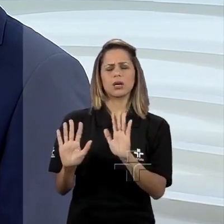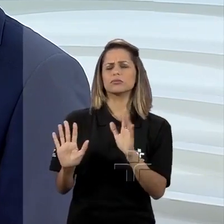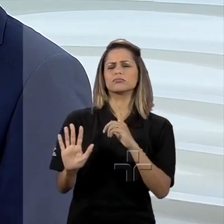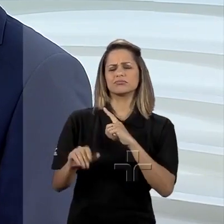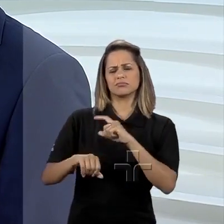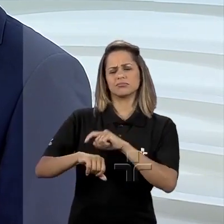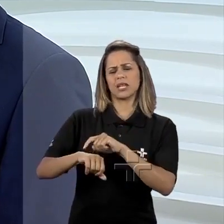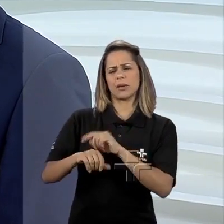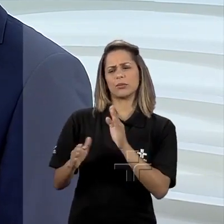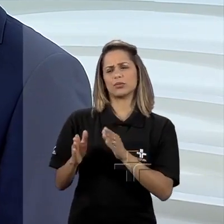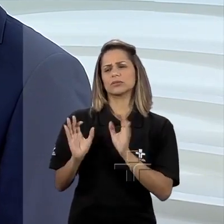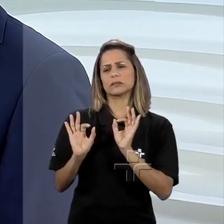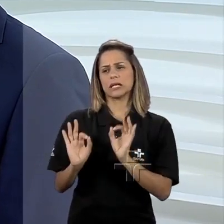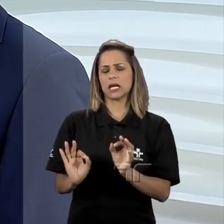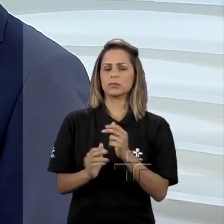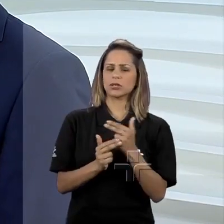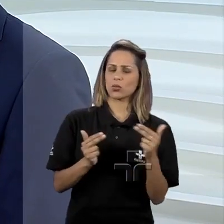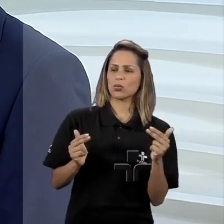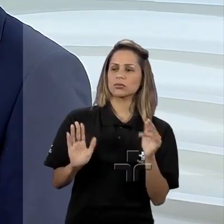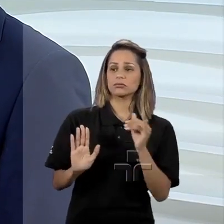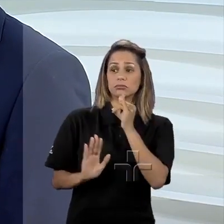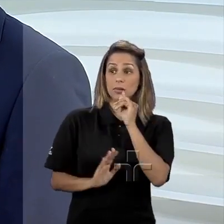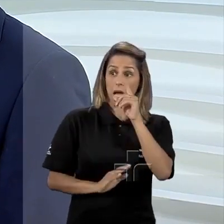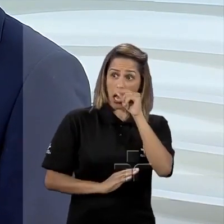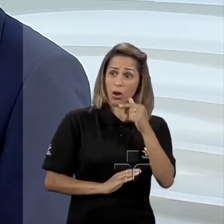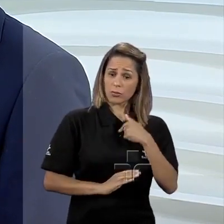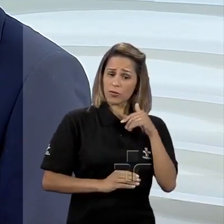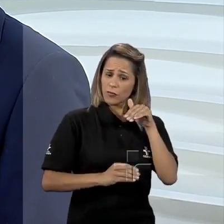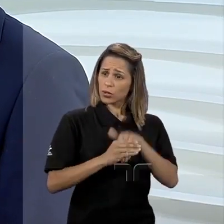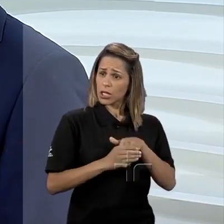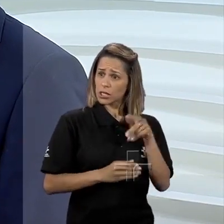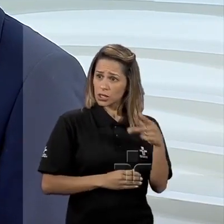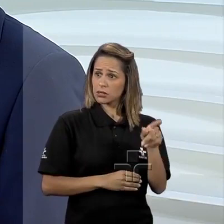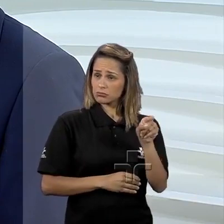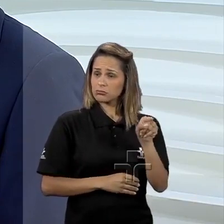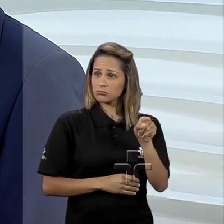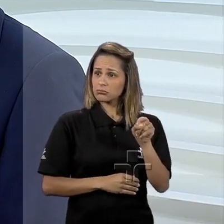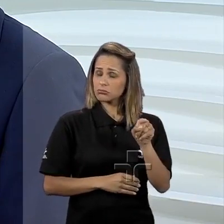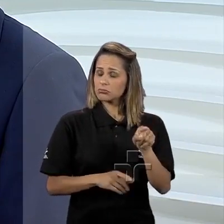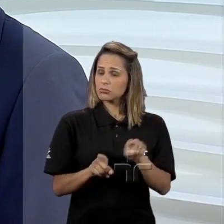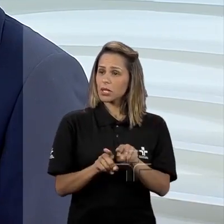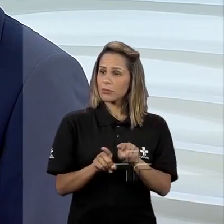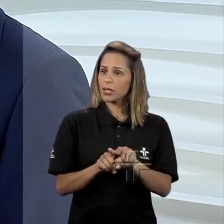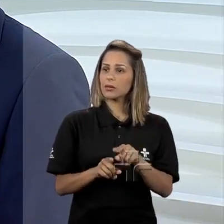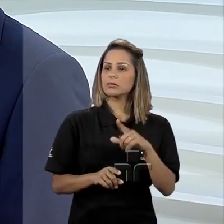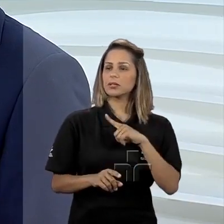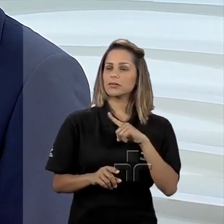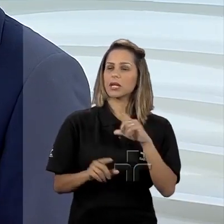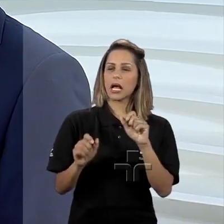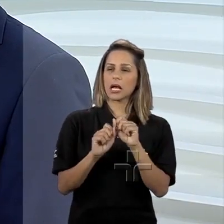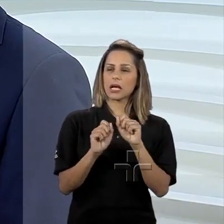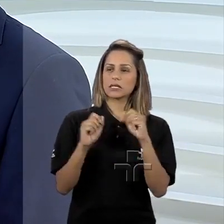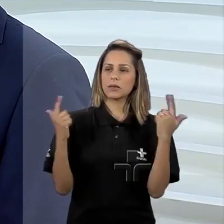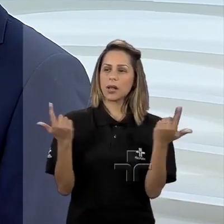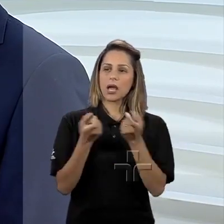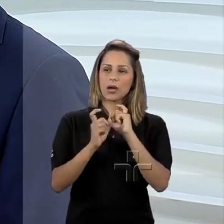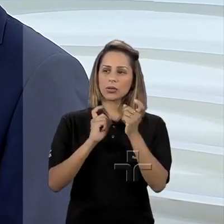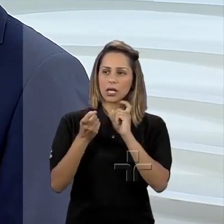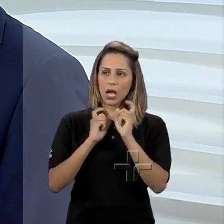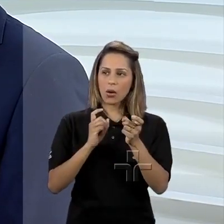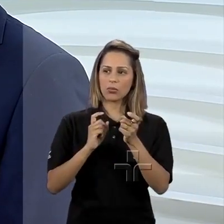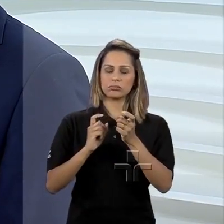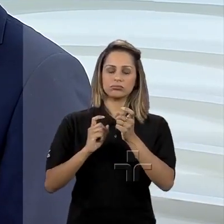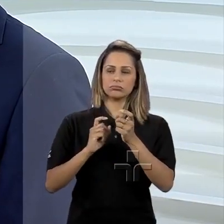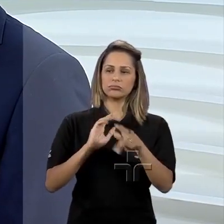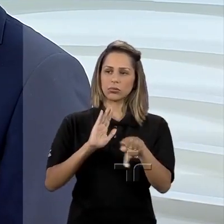Alckmin recebeu o meu voto, inclusive, na Assembleia da Executiva Nacional do PSDB, onde eu fui e manifestei